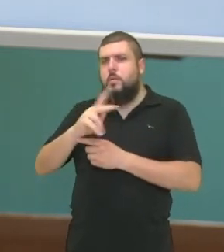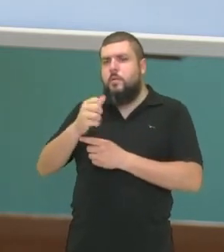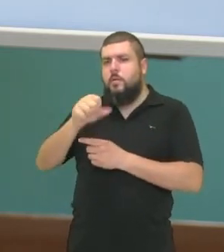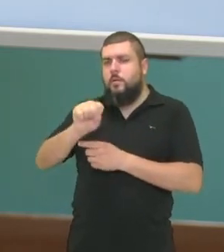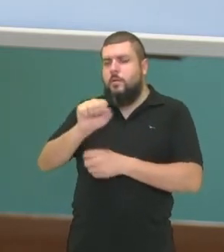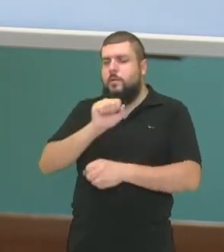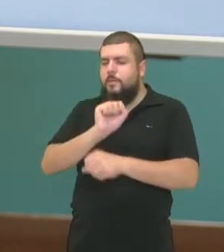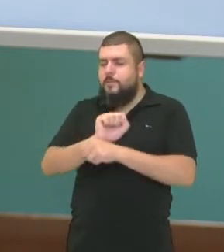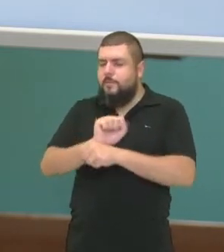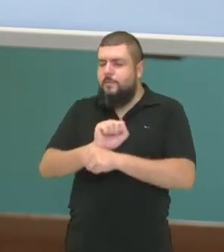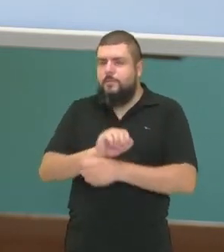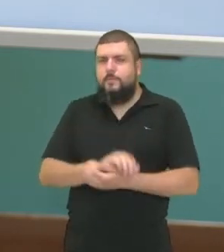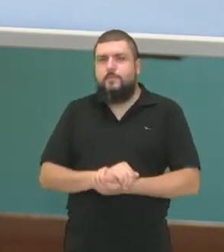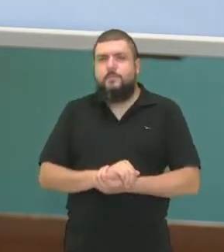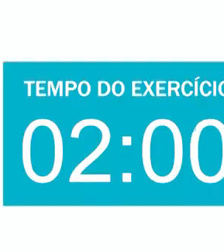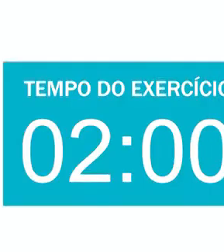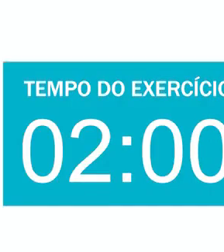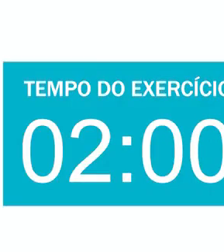te aguardo aqui.